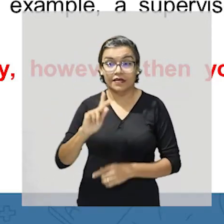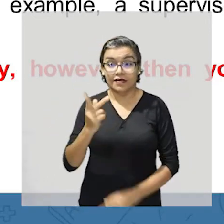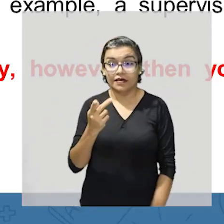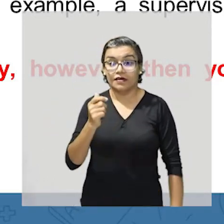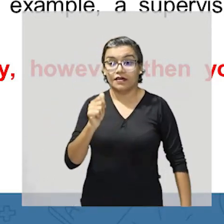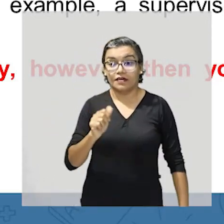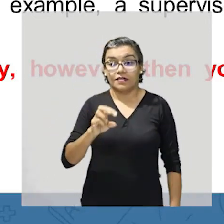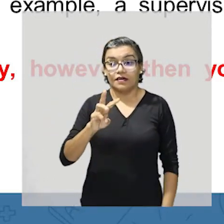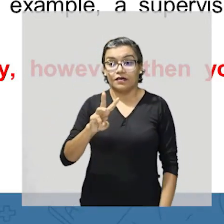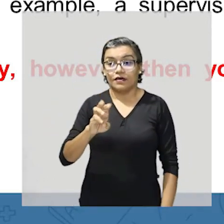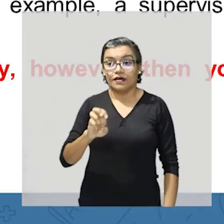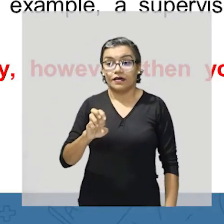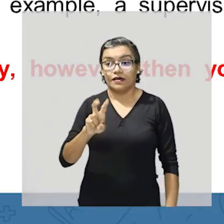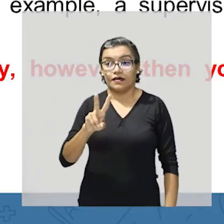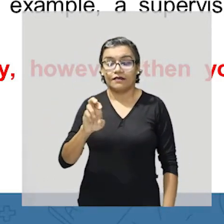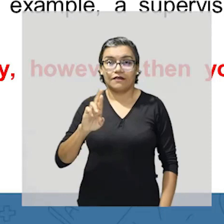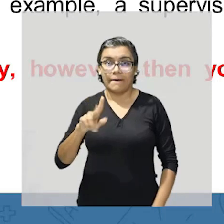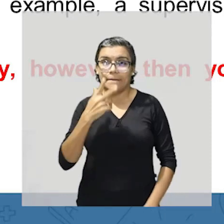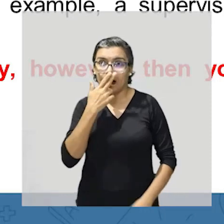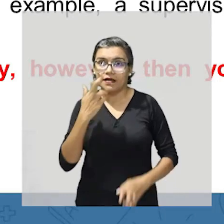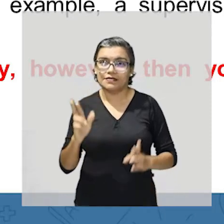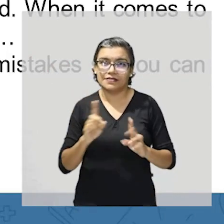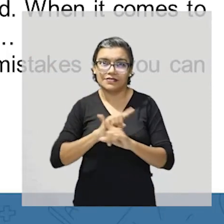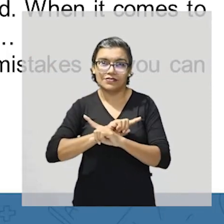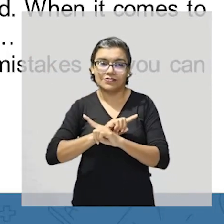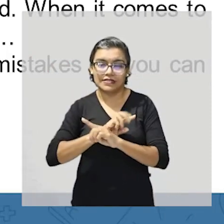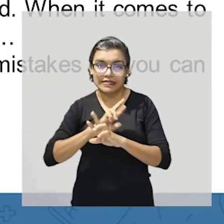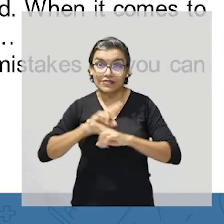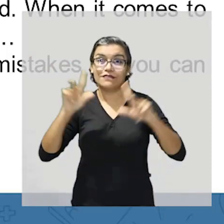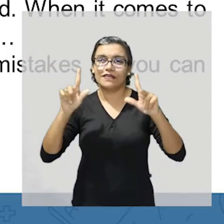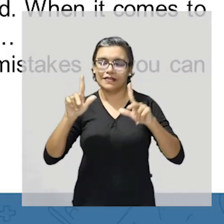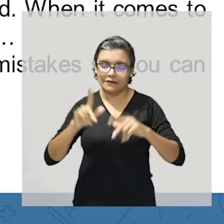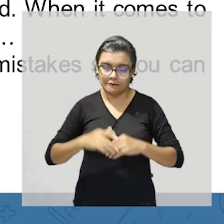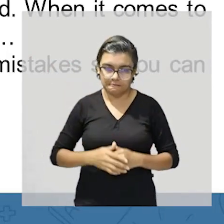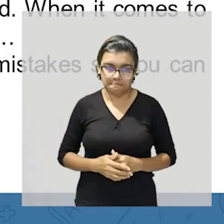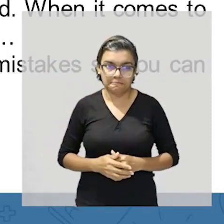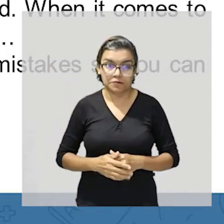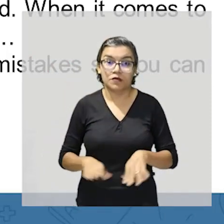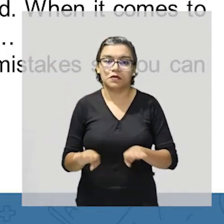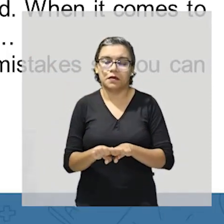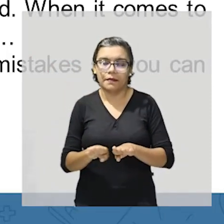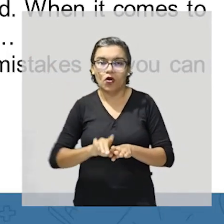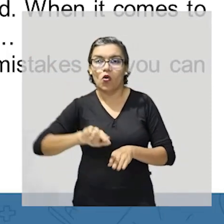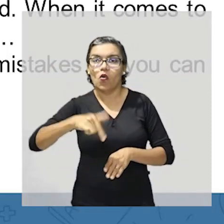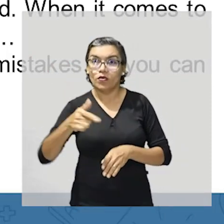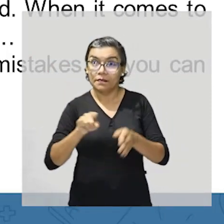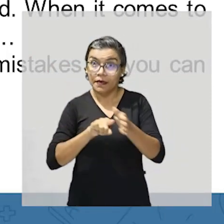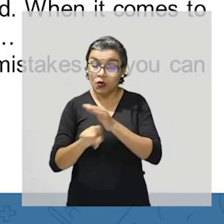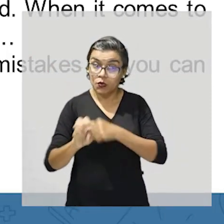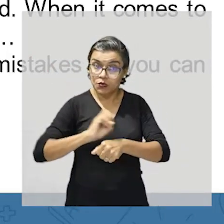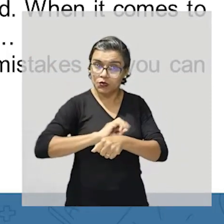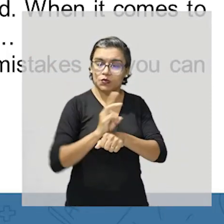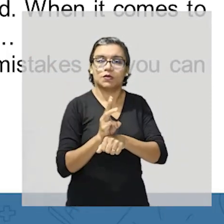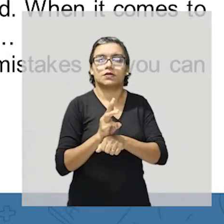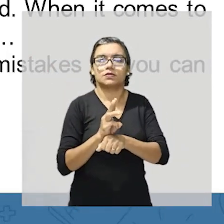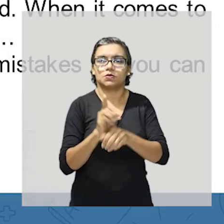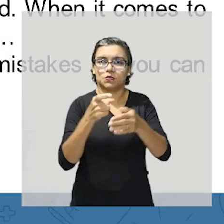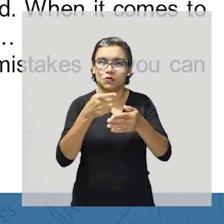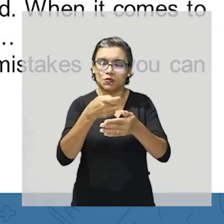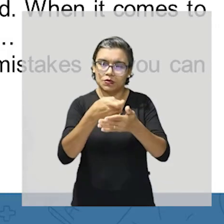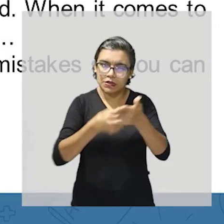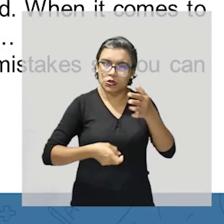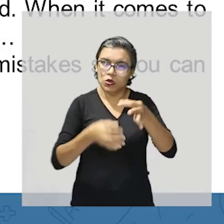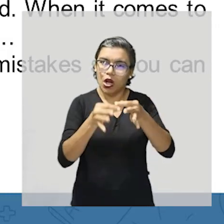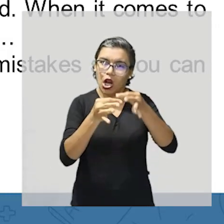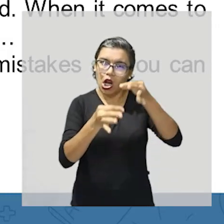como contraste, ok? Mais uma questão também da UEMA, também um texto extenso. Qual